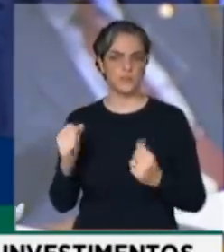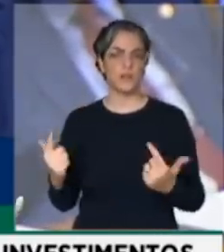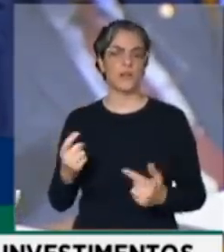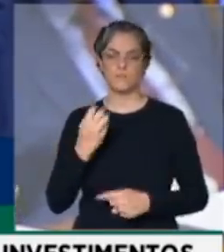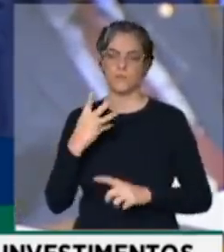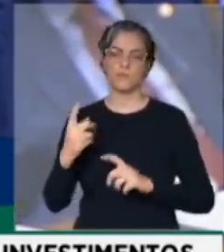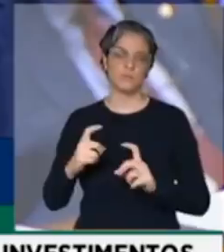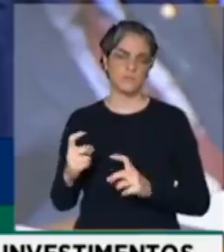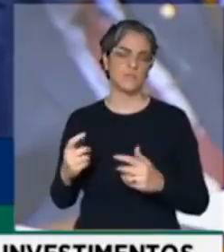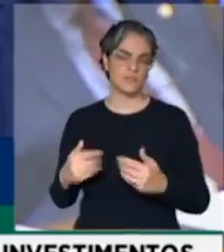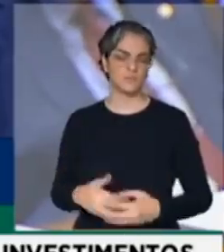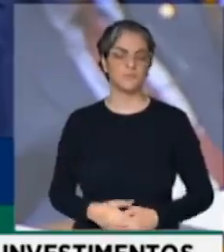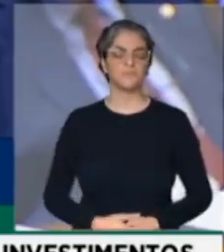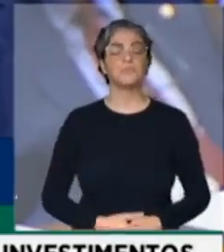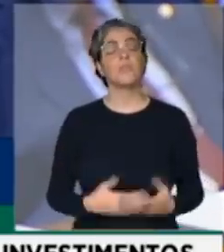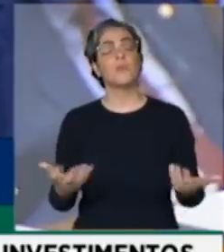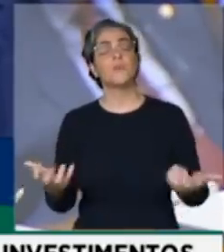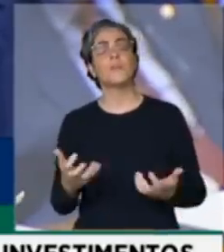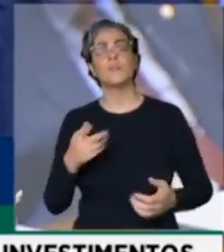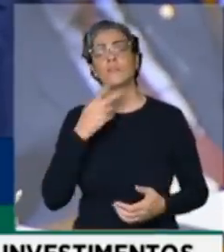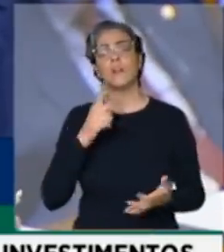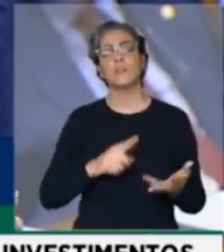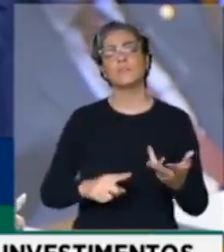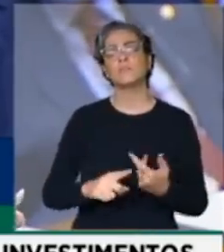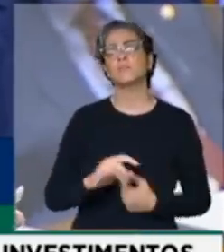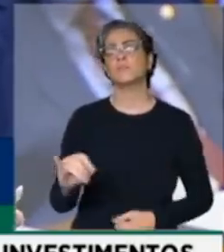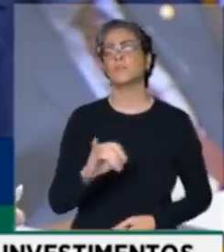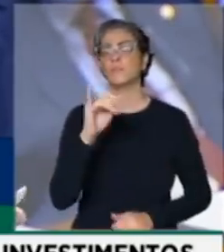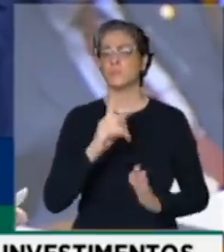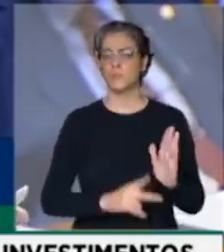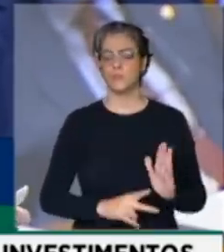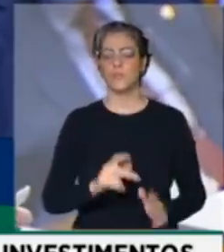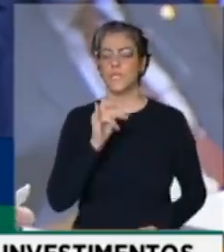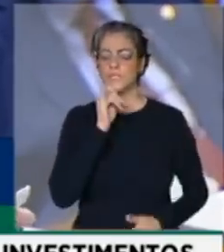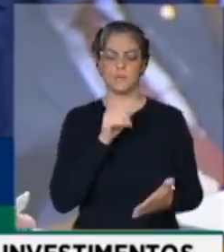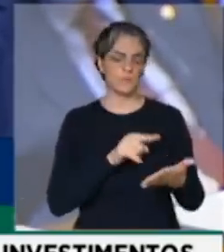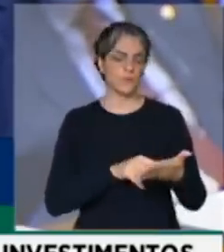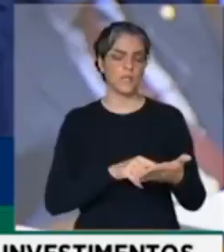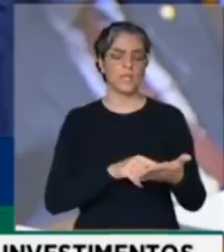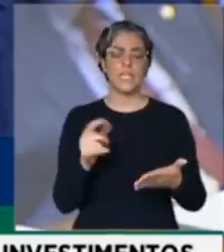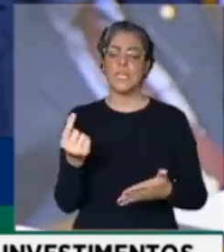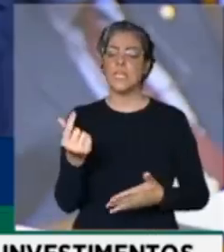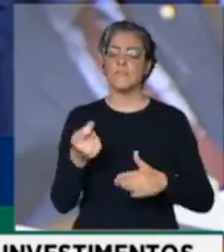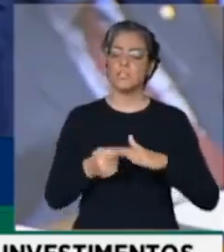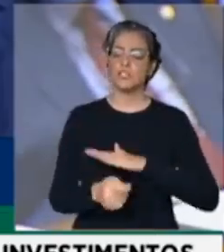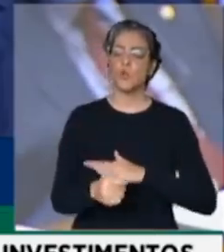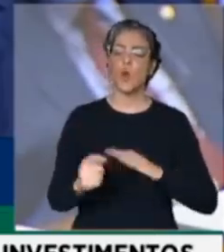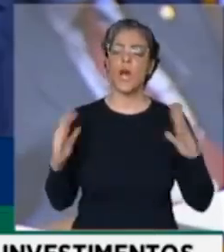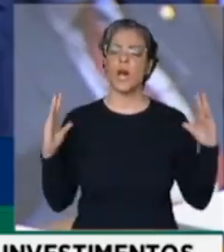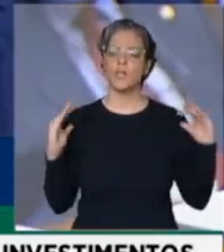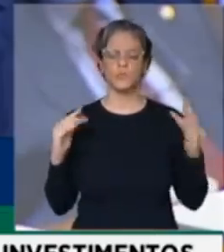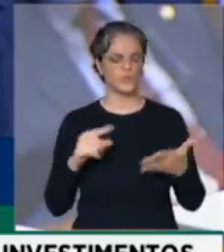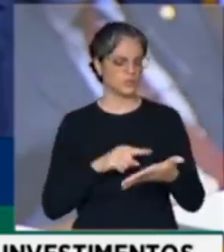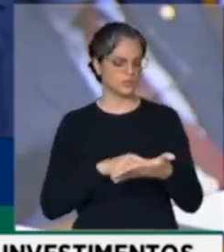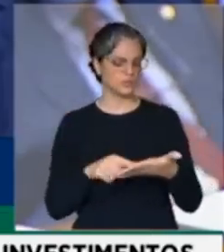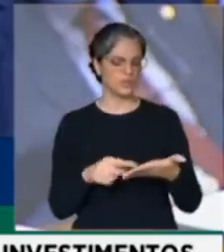projeto importantes na minha avaliação. Primeiro, essa questão do investidor anjo, né? No Brasil, o Brasil é o único país em que o investidor anjo